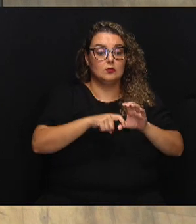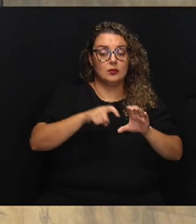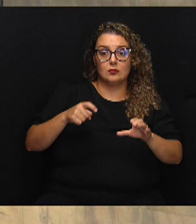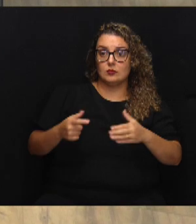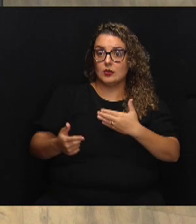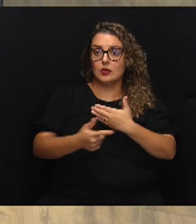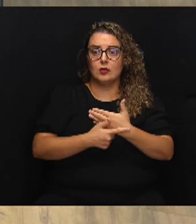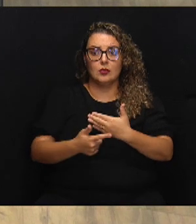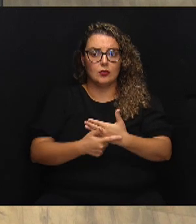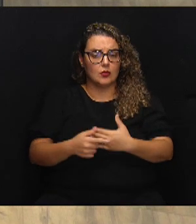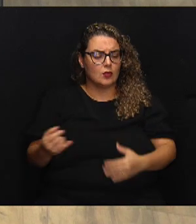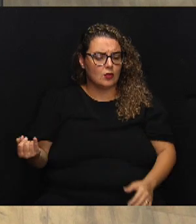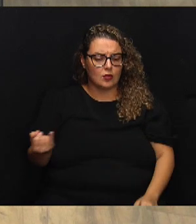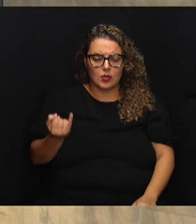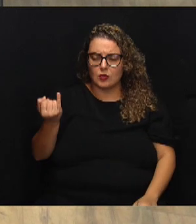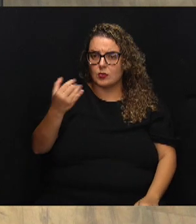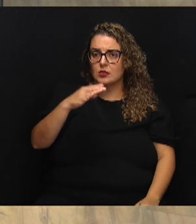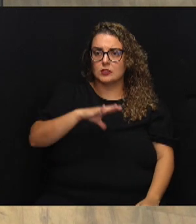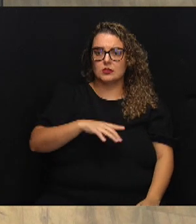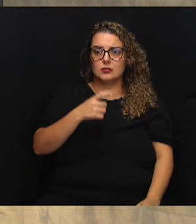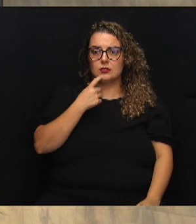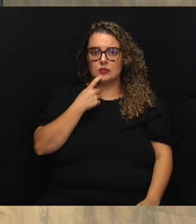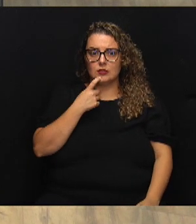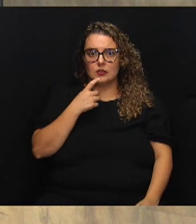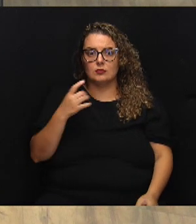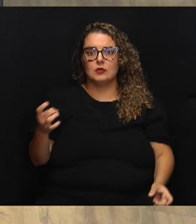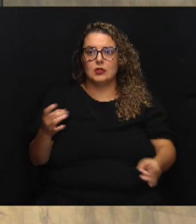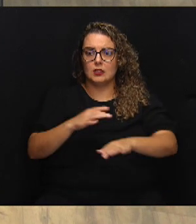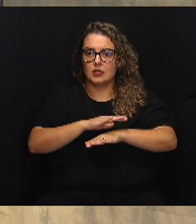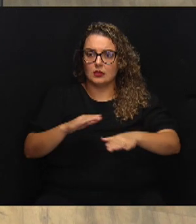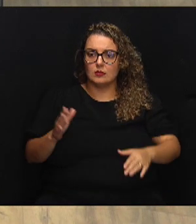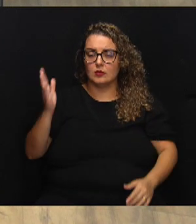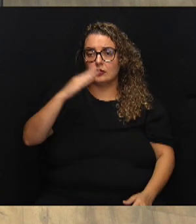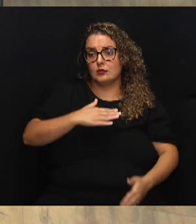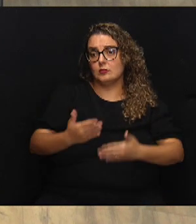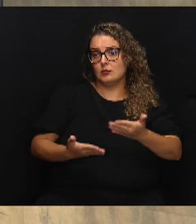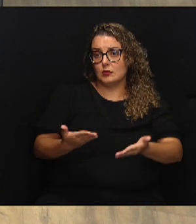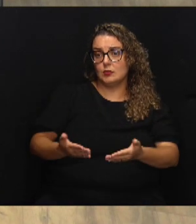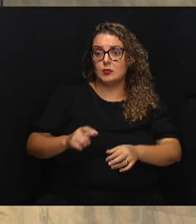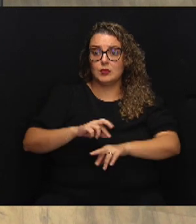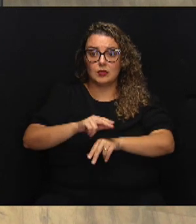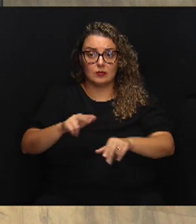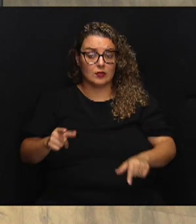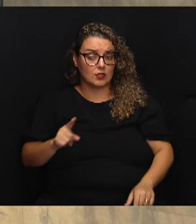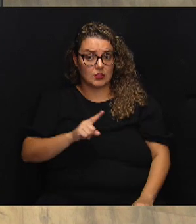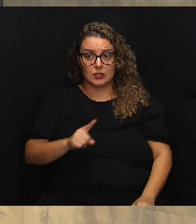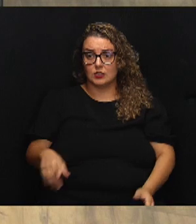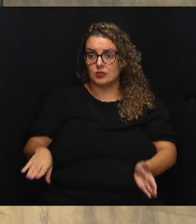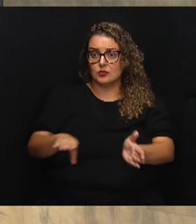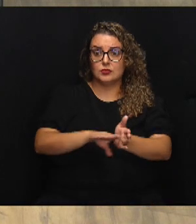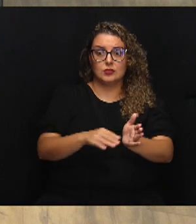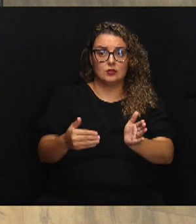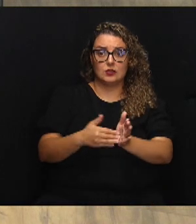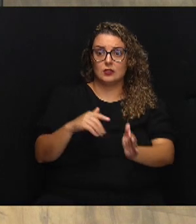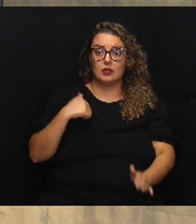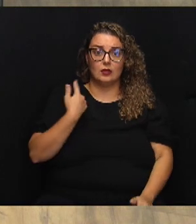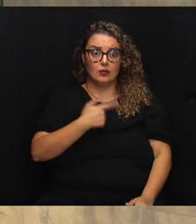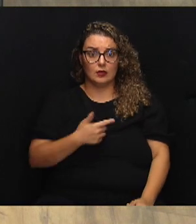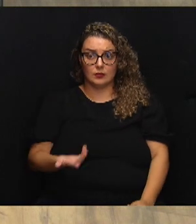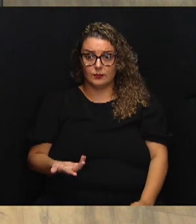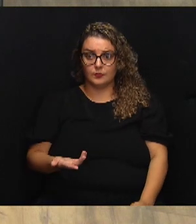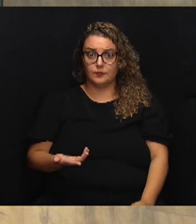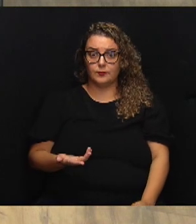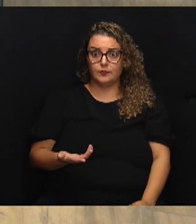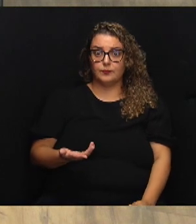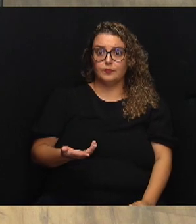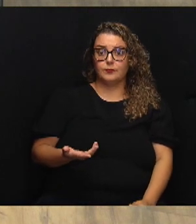papel primordial na cidade, no combate aos maus tratos também, porque muitos casos que não chegam até nós, nem aos vereadores, nem